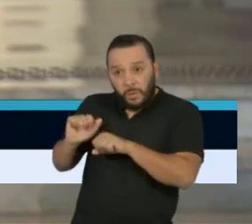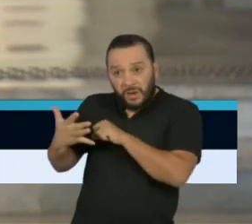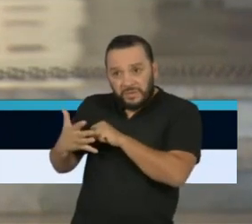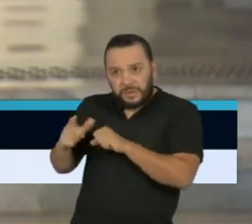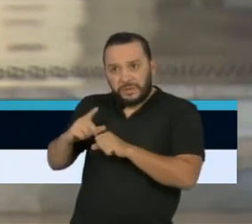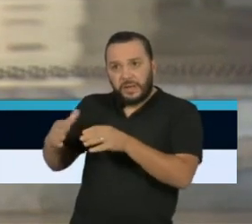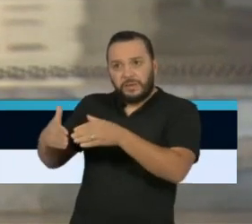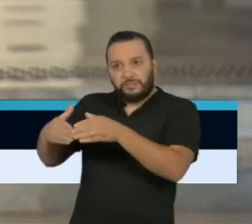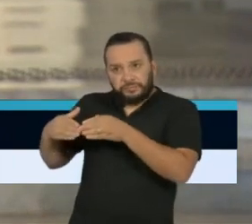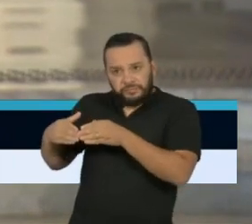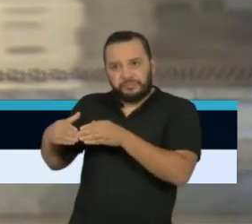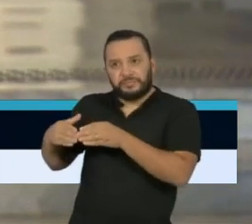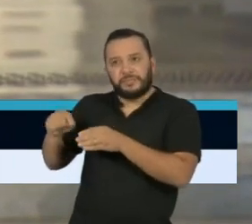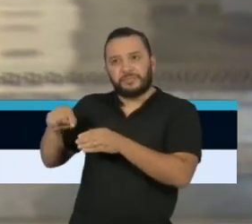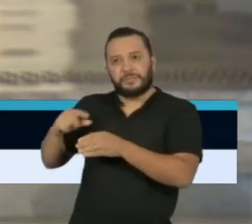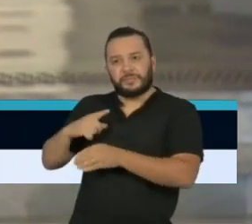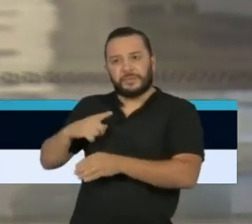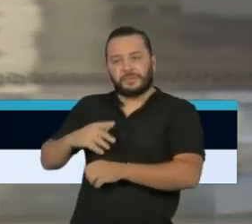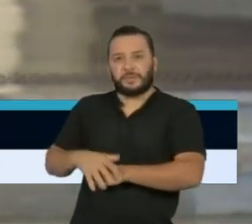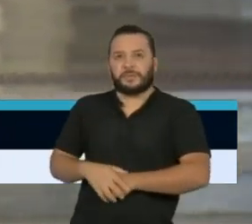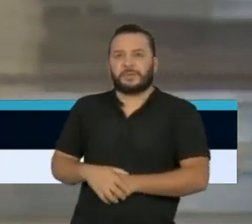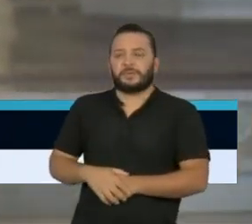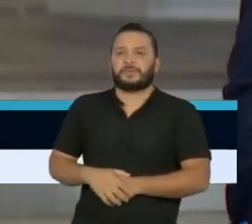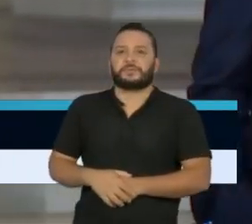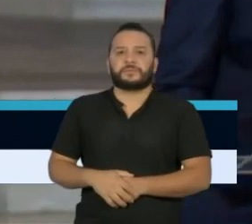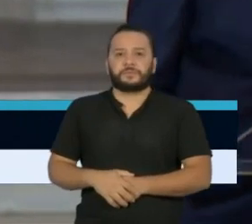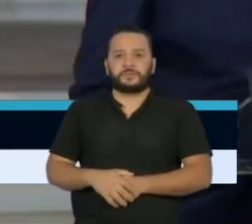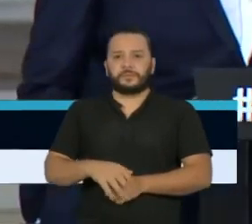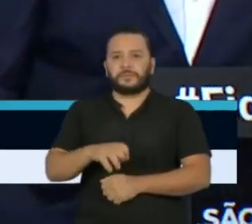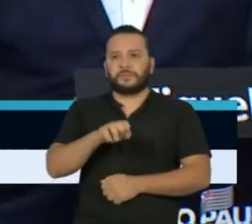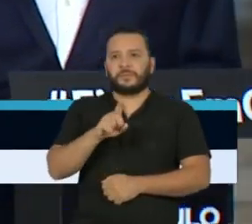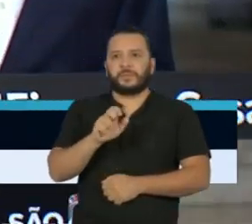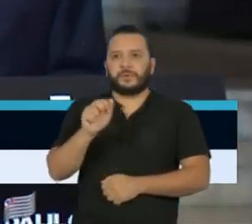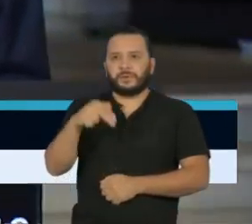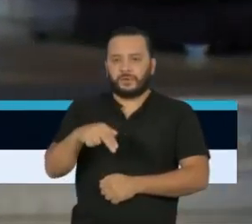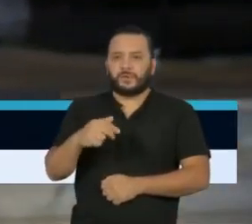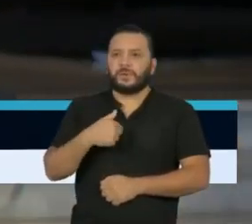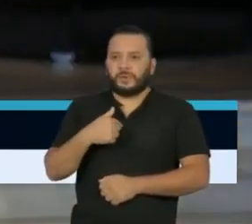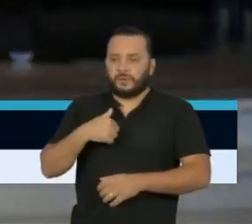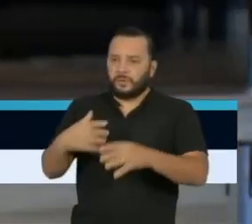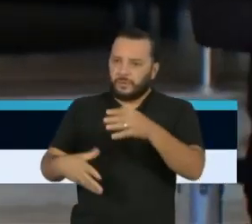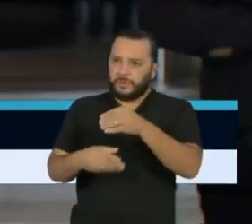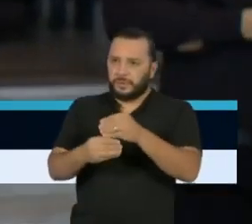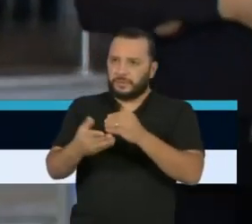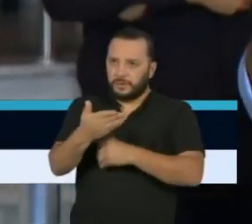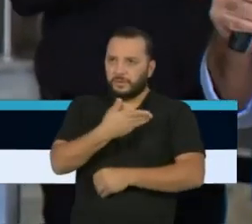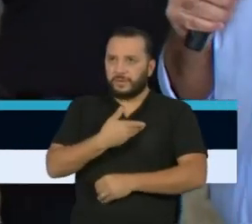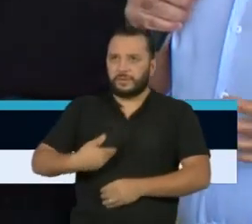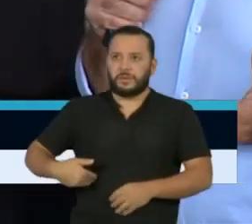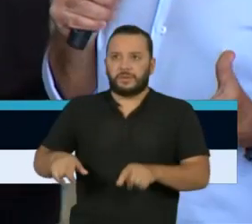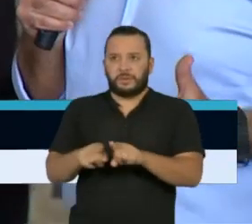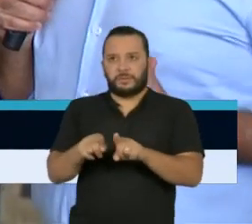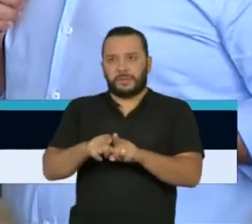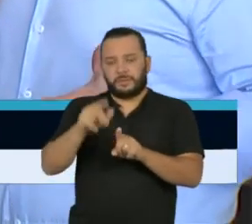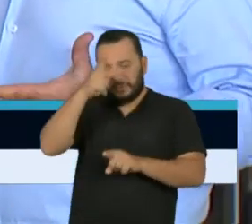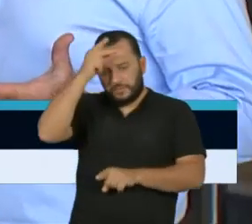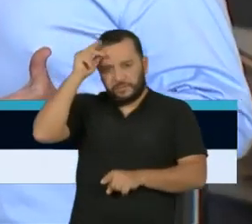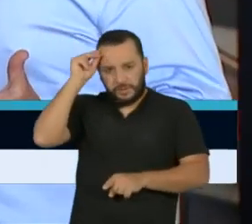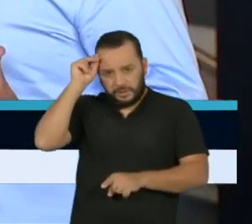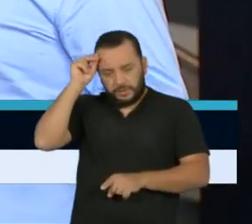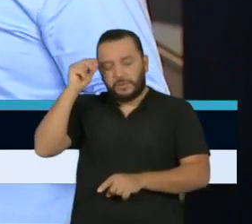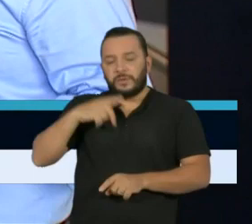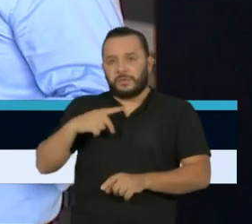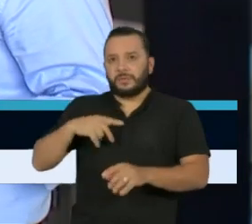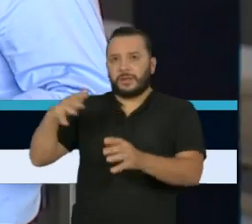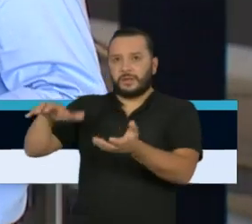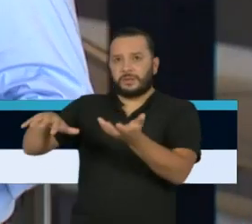Por favor, o Edson. Só para complementar, governador, prefeito, no caso de Paraisópolis, o município tem 3 equipamentos